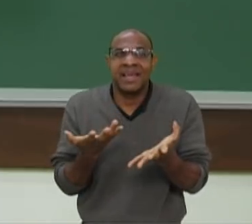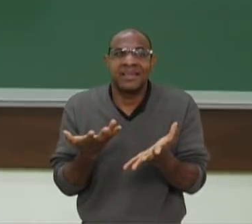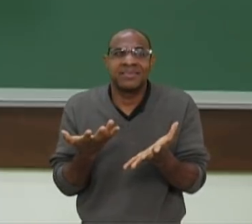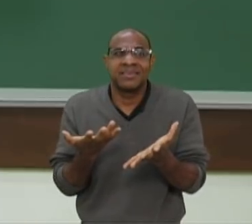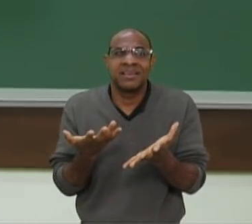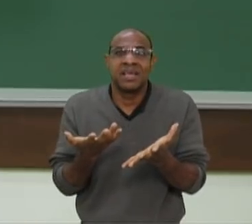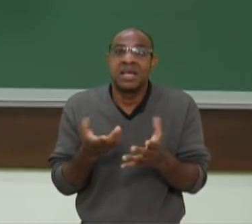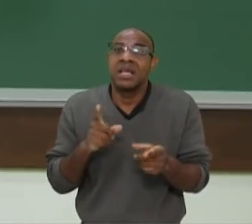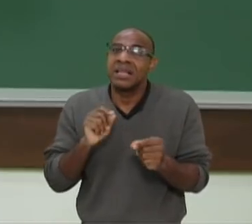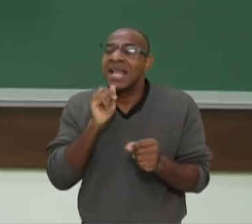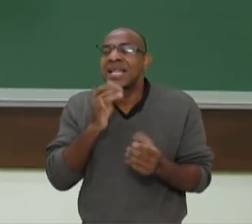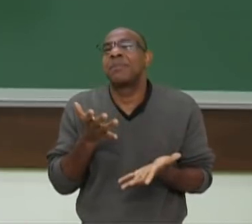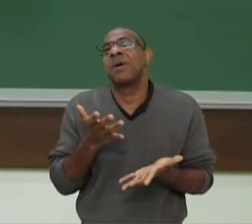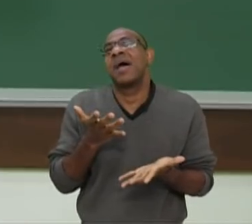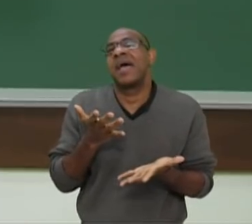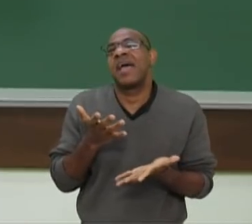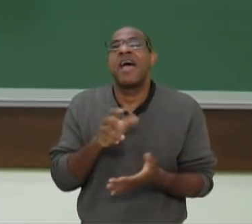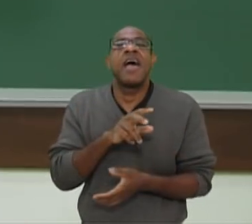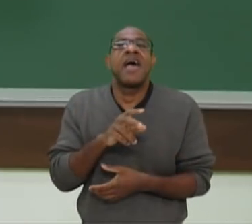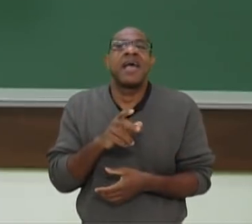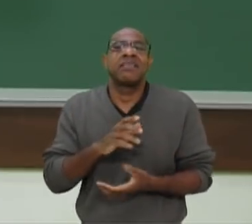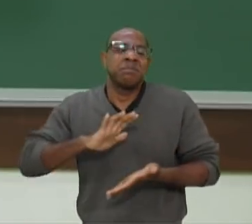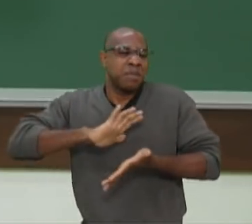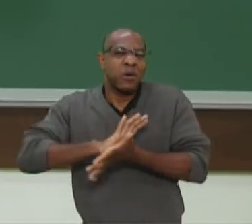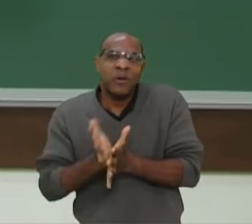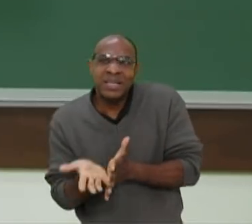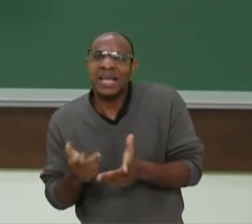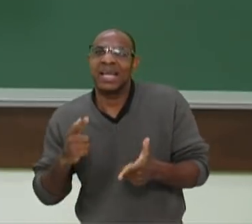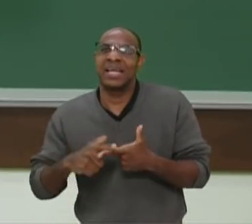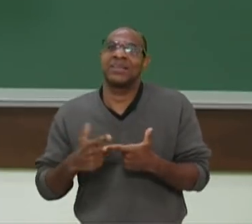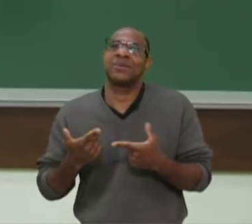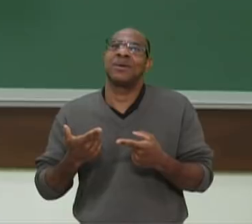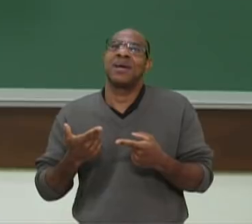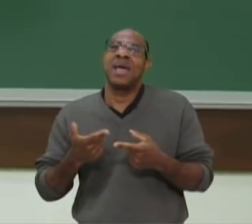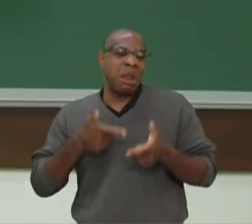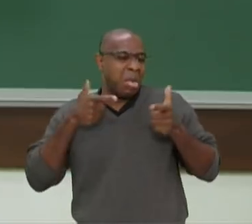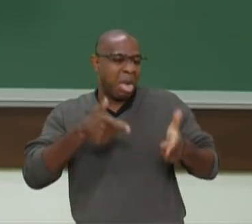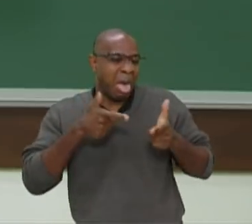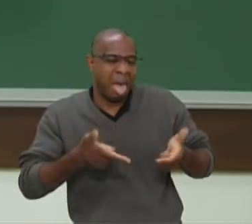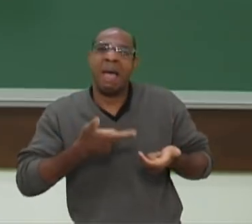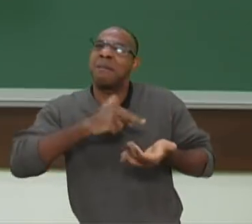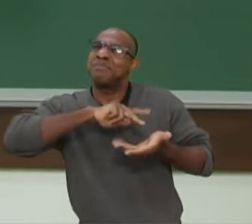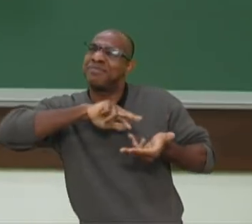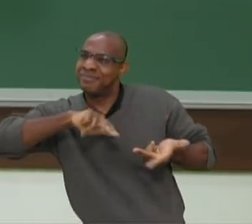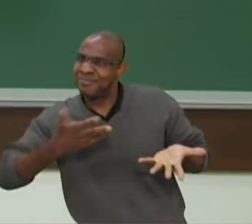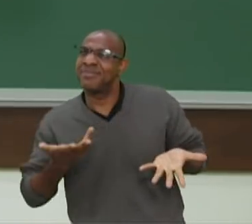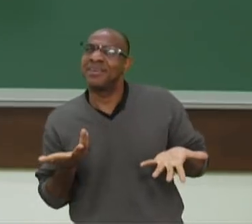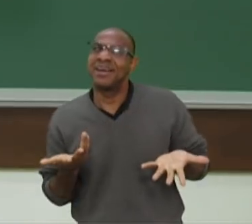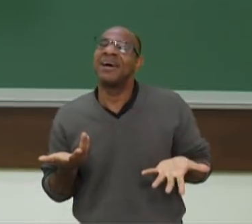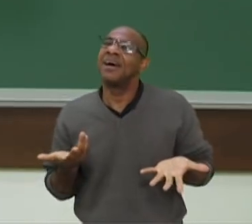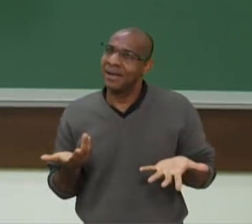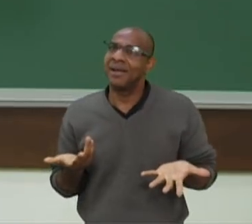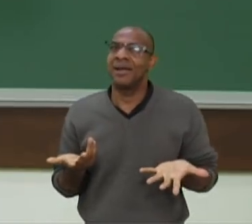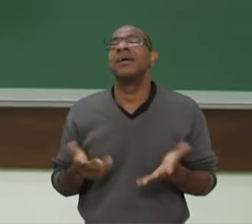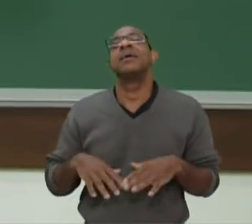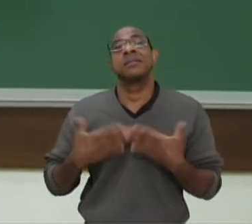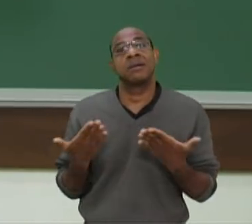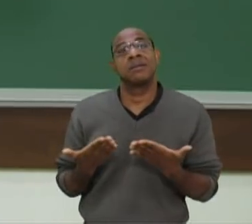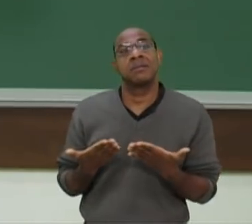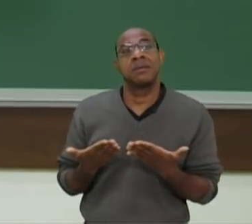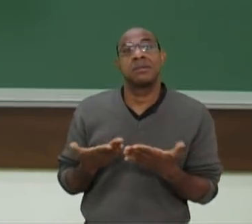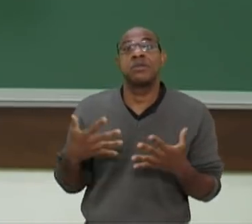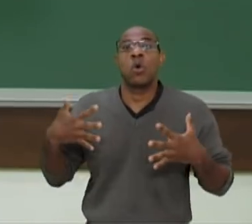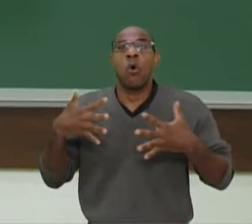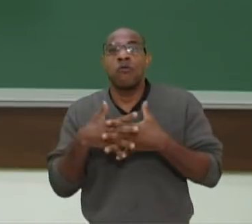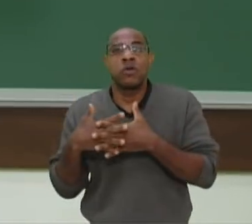de preconceito, de repente, não é verdade? Hã? De abuso, não é?